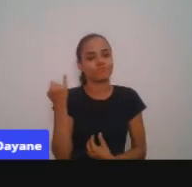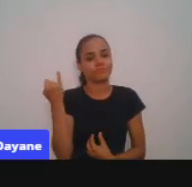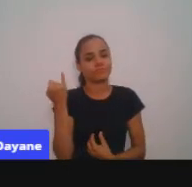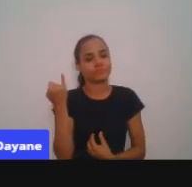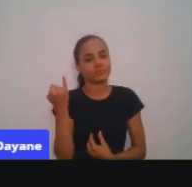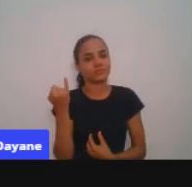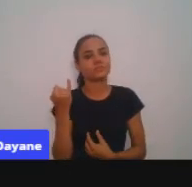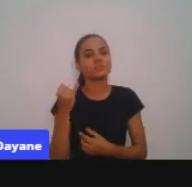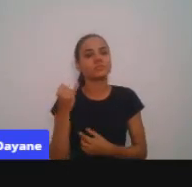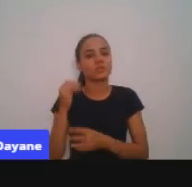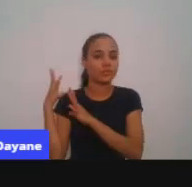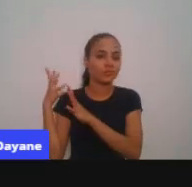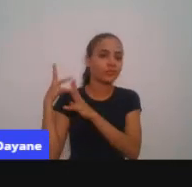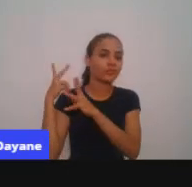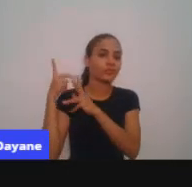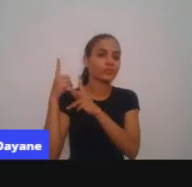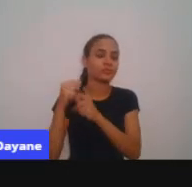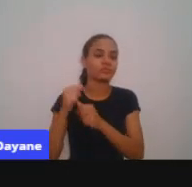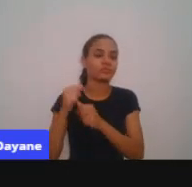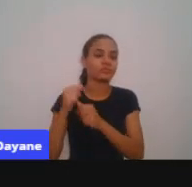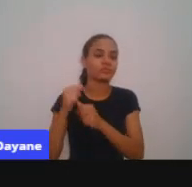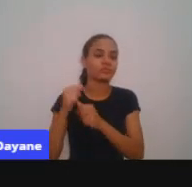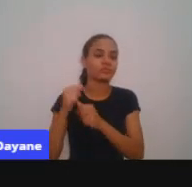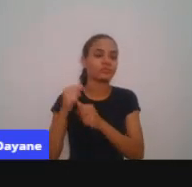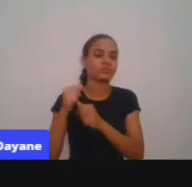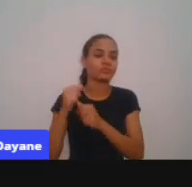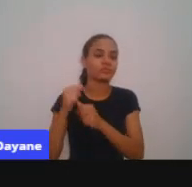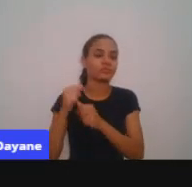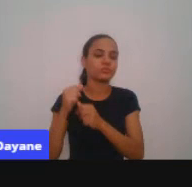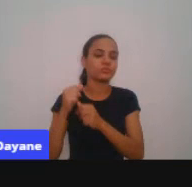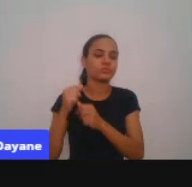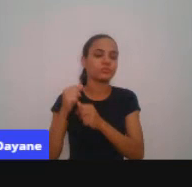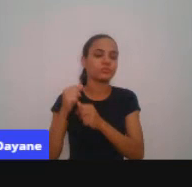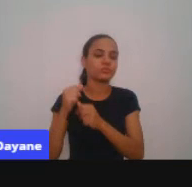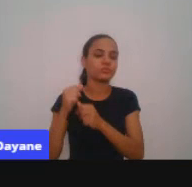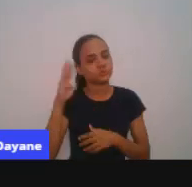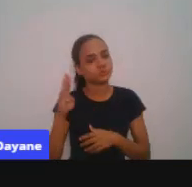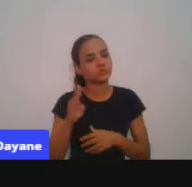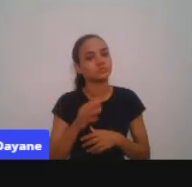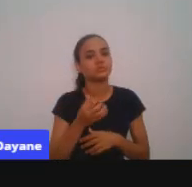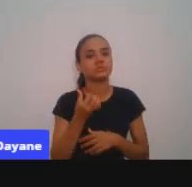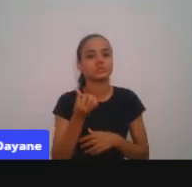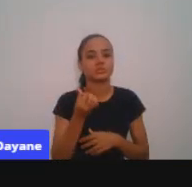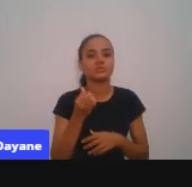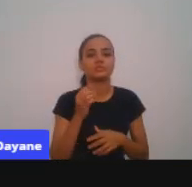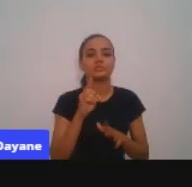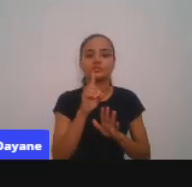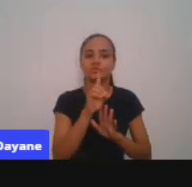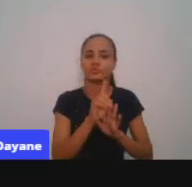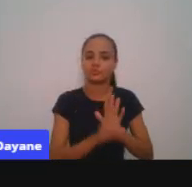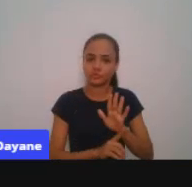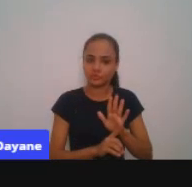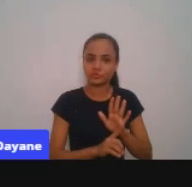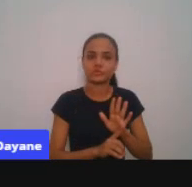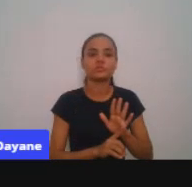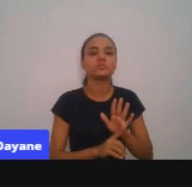algumas questões. Tá? Então, principalmente desses 6 direitos que ela nos traz. Pode passar.